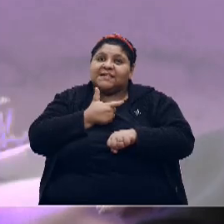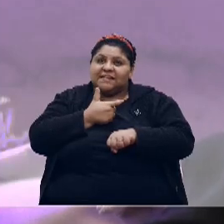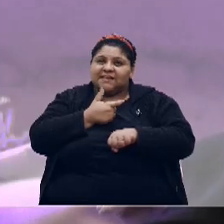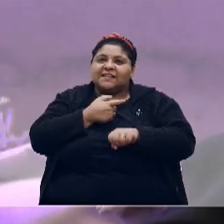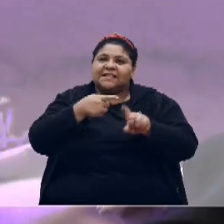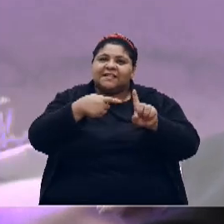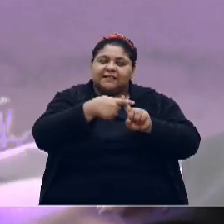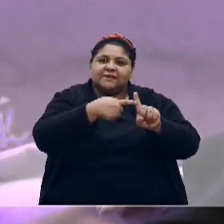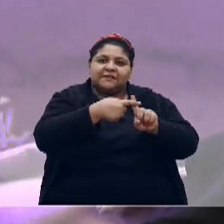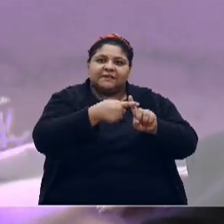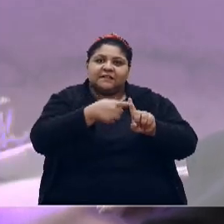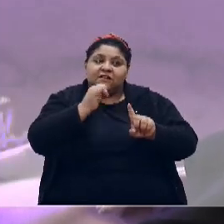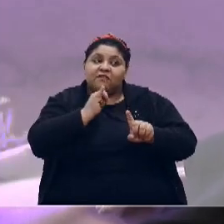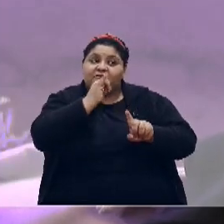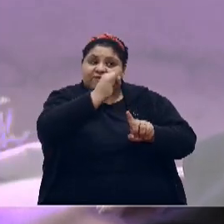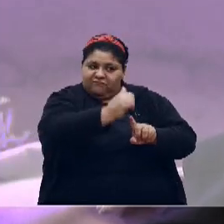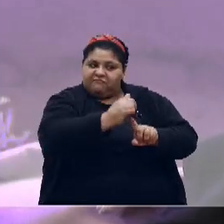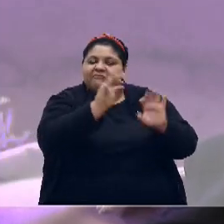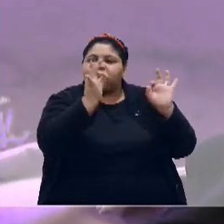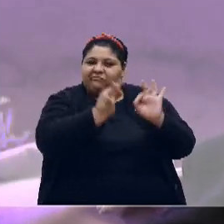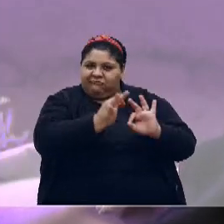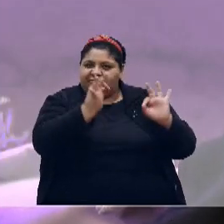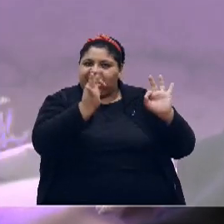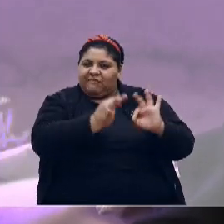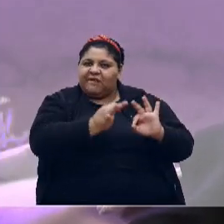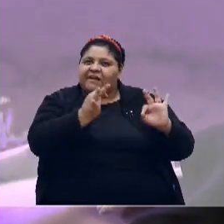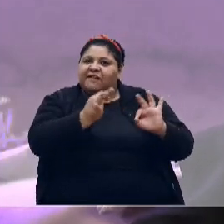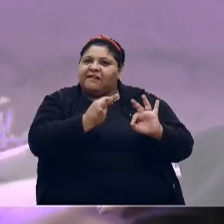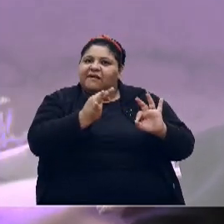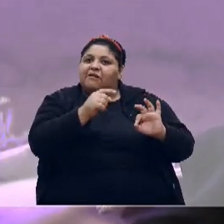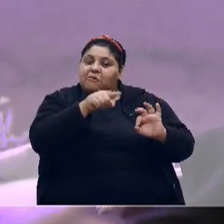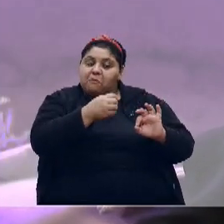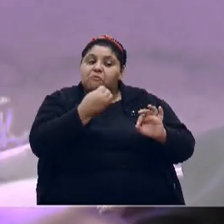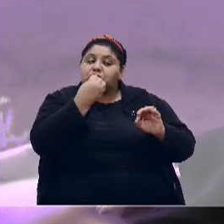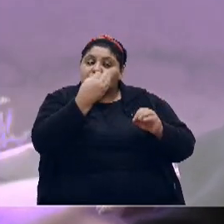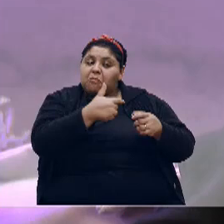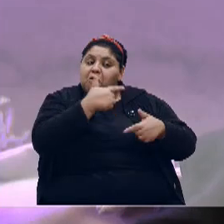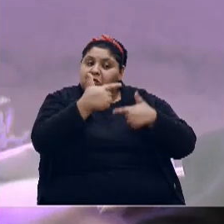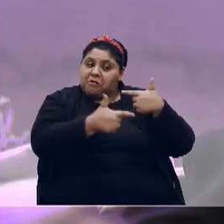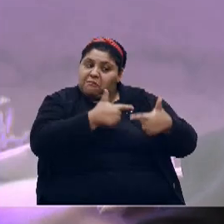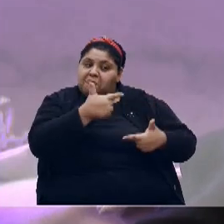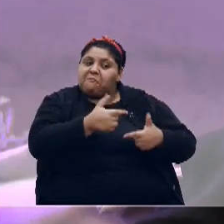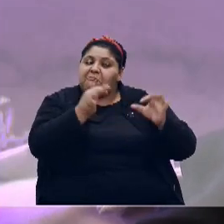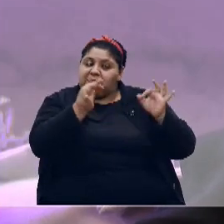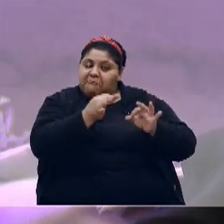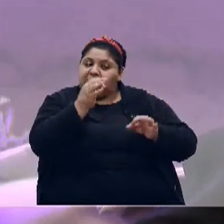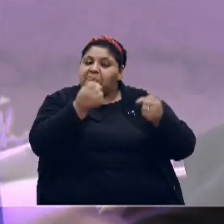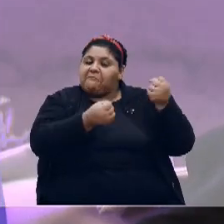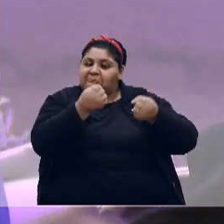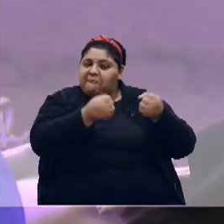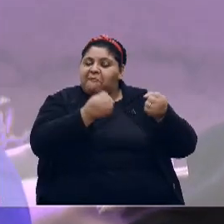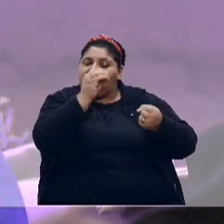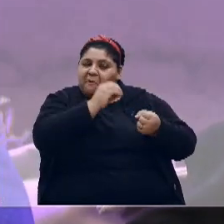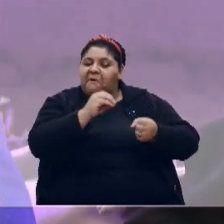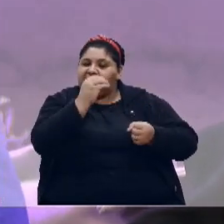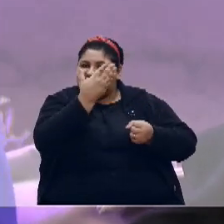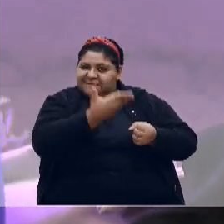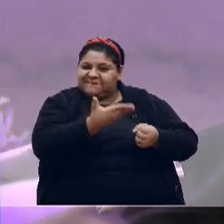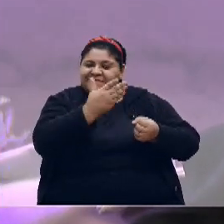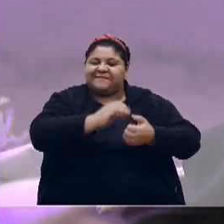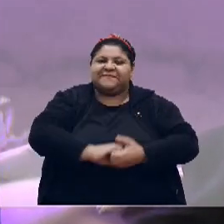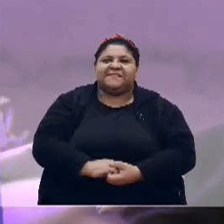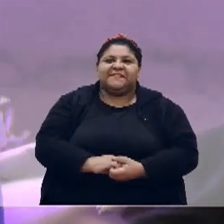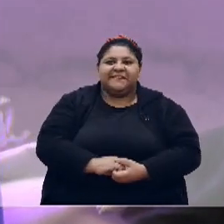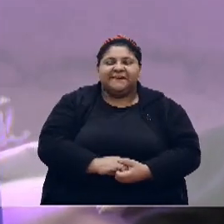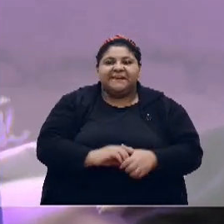te dizem, né? Eles te elogiam, né? Eles grande motorista, tu, né?